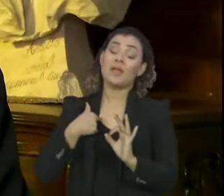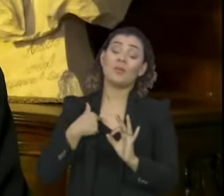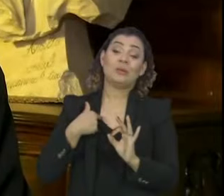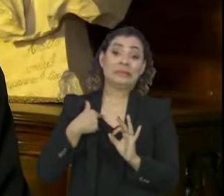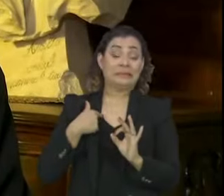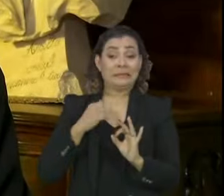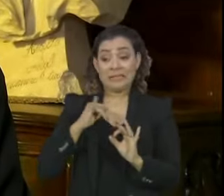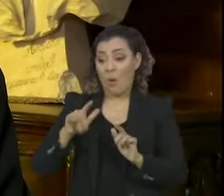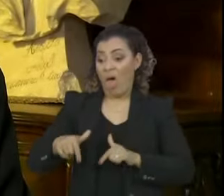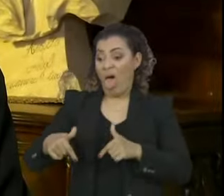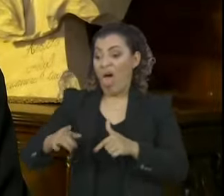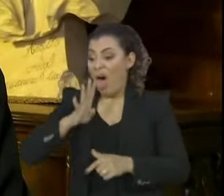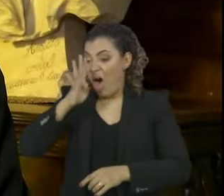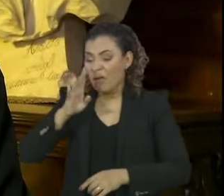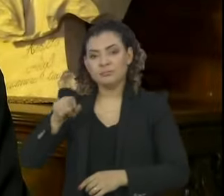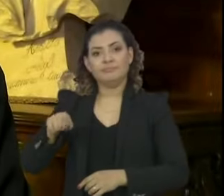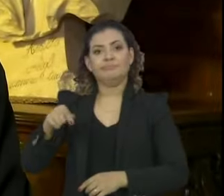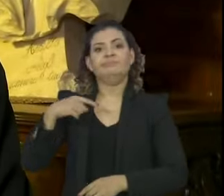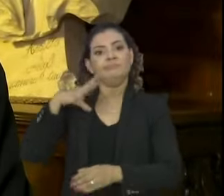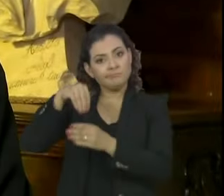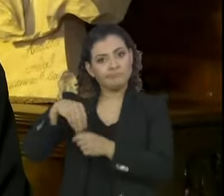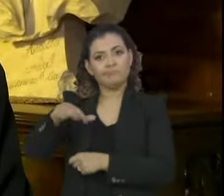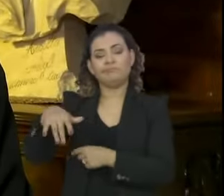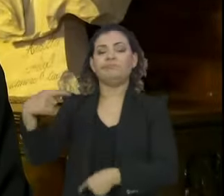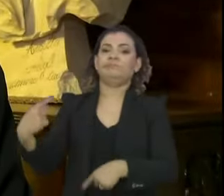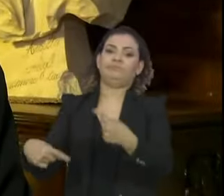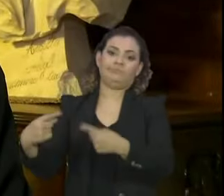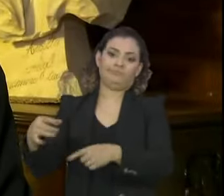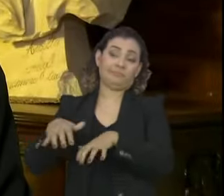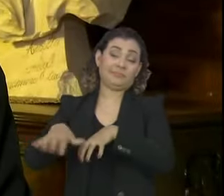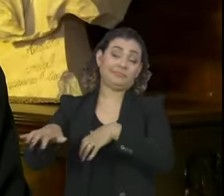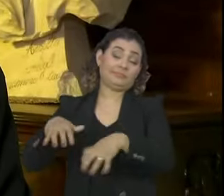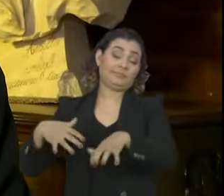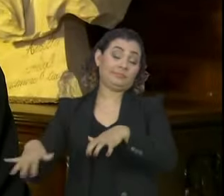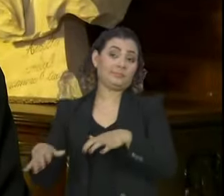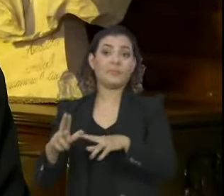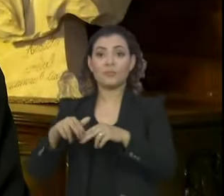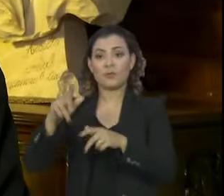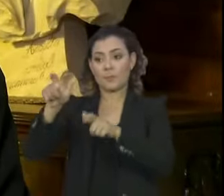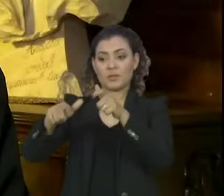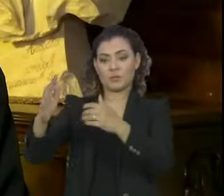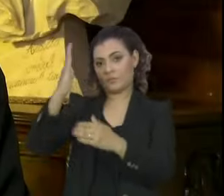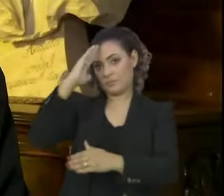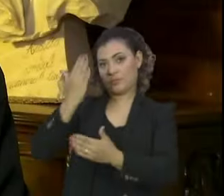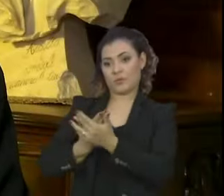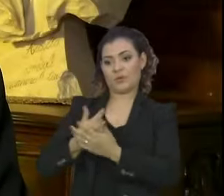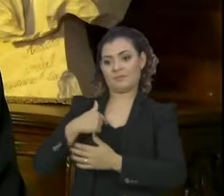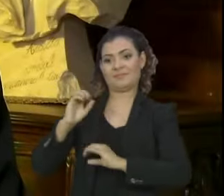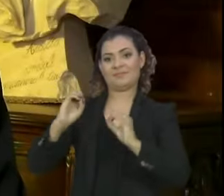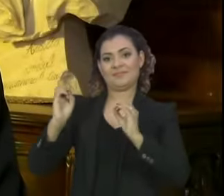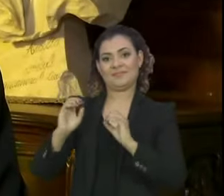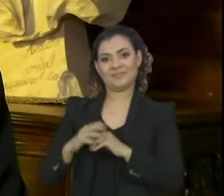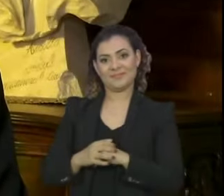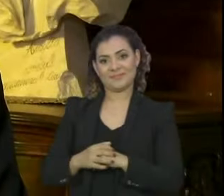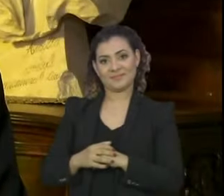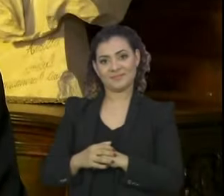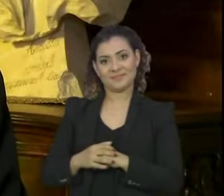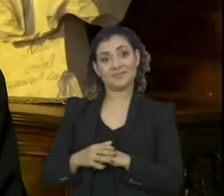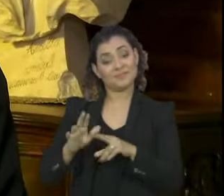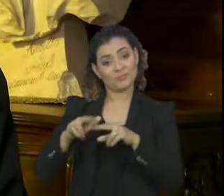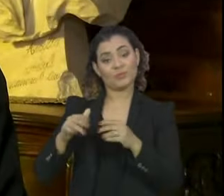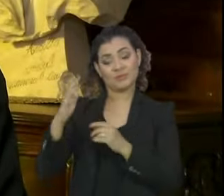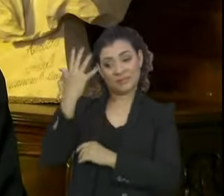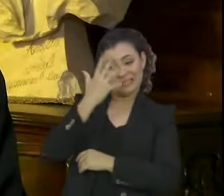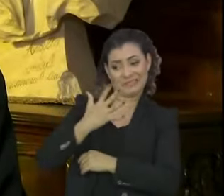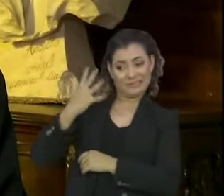crio problemas e cria divisões do meio do povo e eu caiu no descrédito quando eu falo de coisas religiosos que me de atamente serão